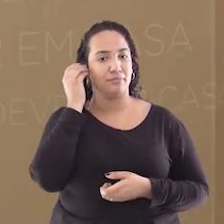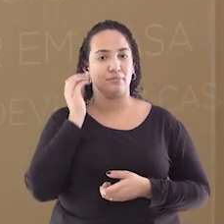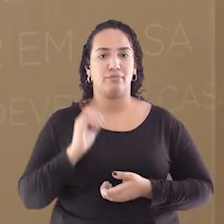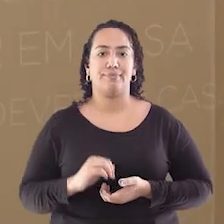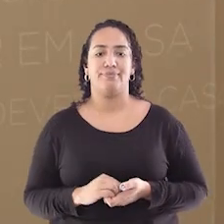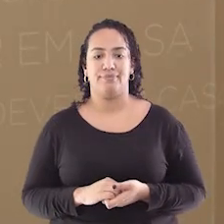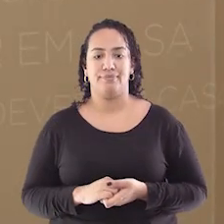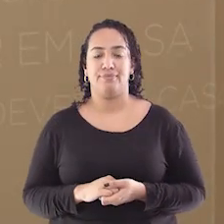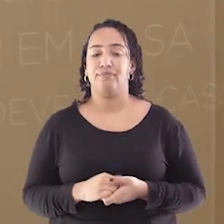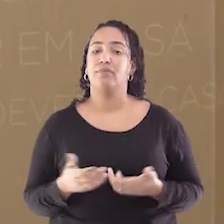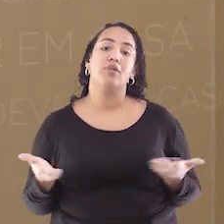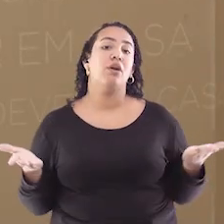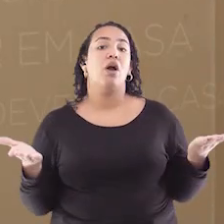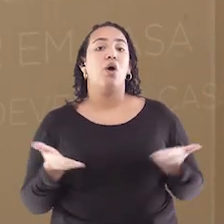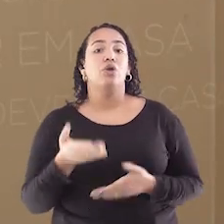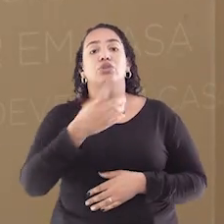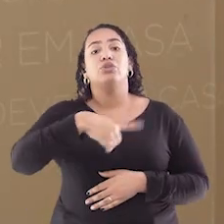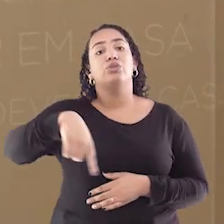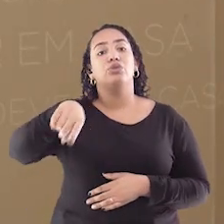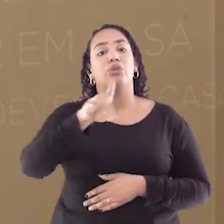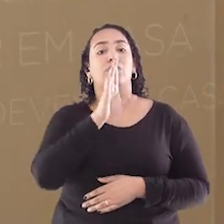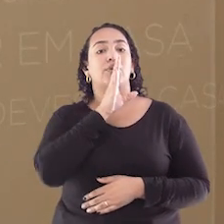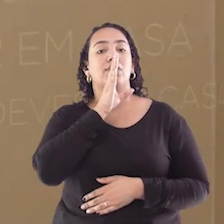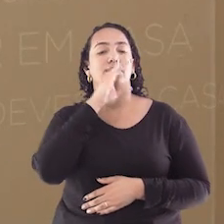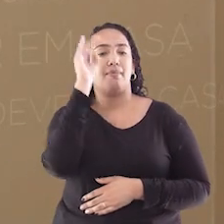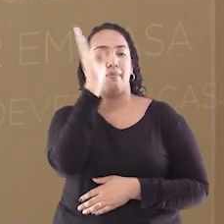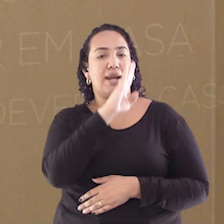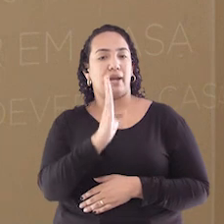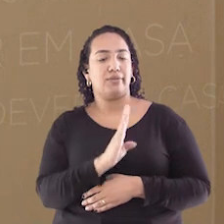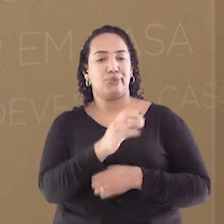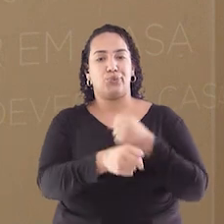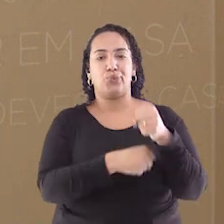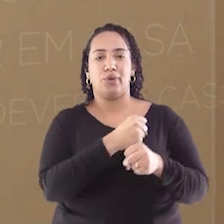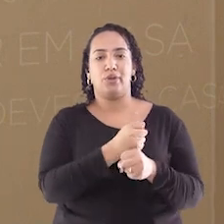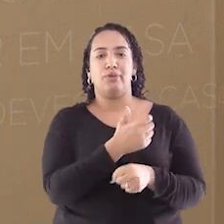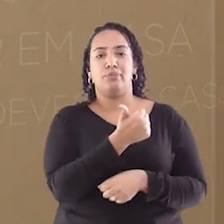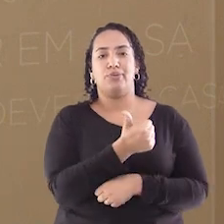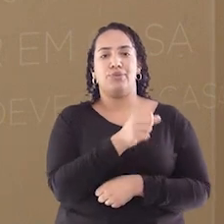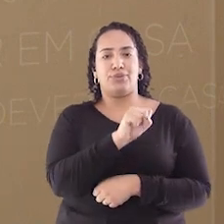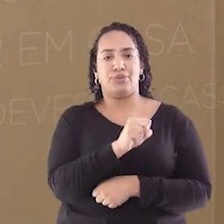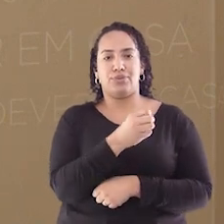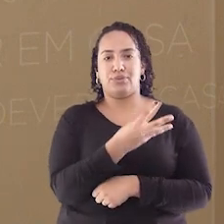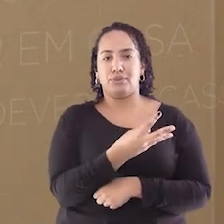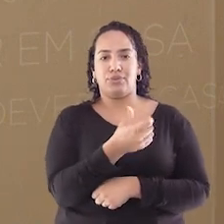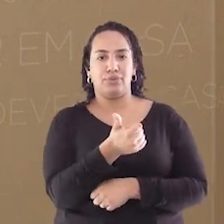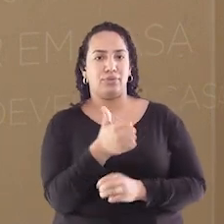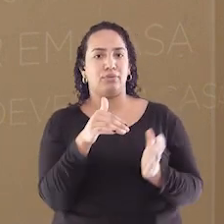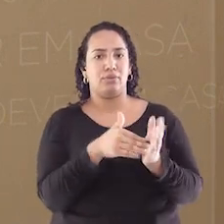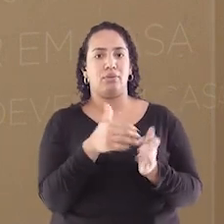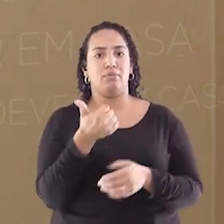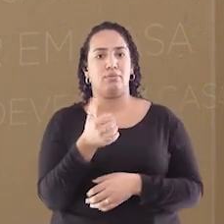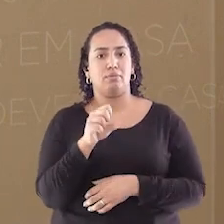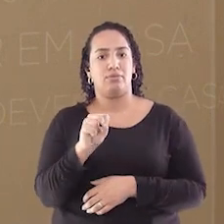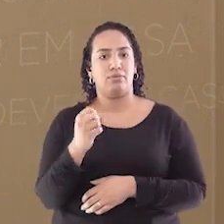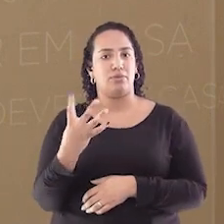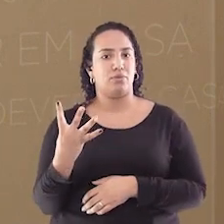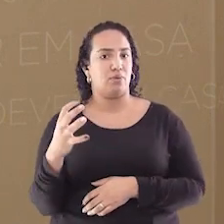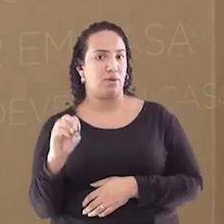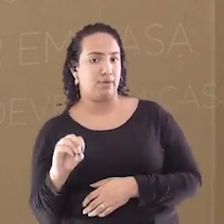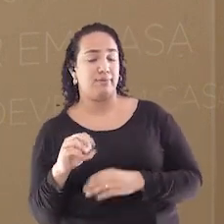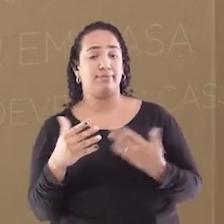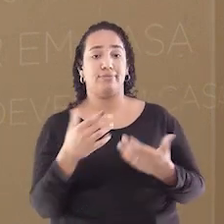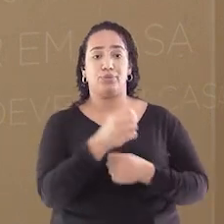Nossa viagem de hoje será para o Brasil regencial, lá entre os anos de 1831 a 1840.